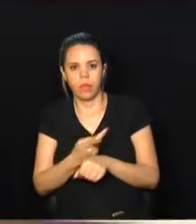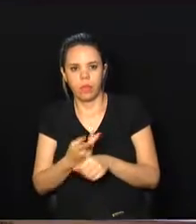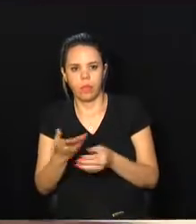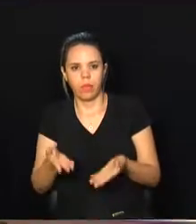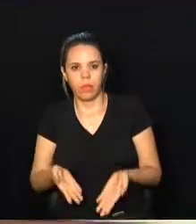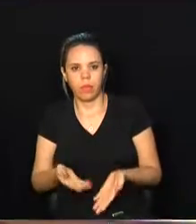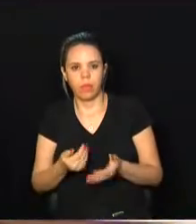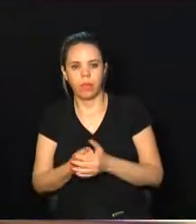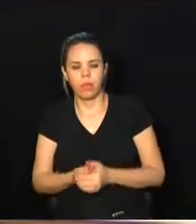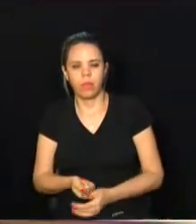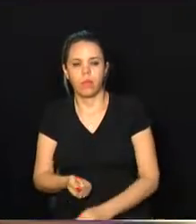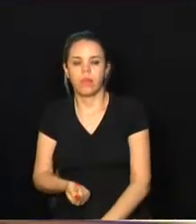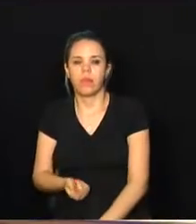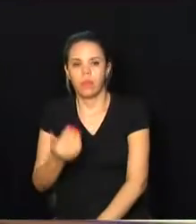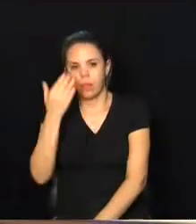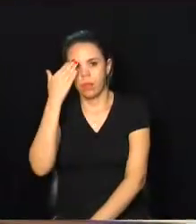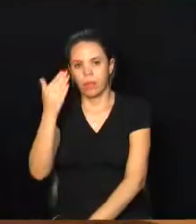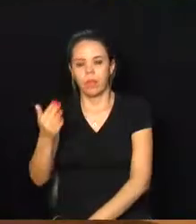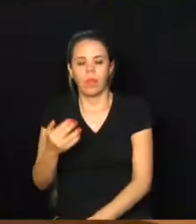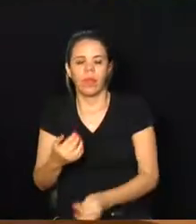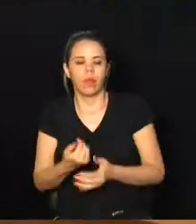Tá? Muito obrigado.